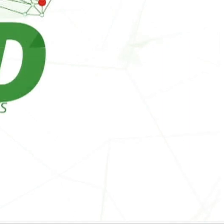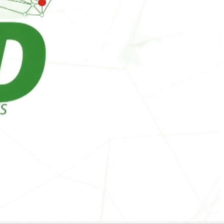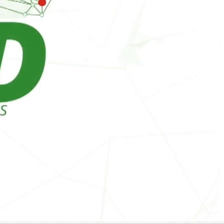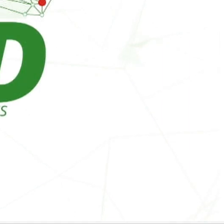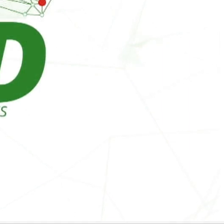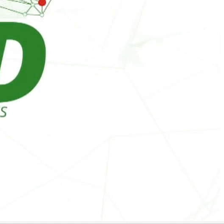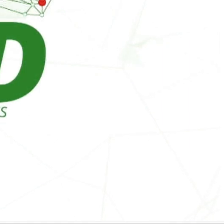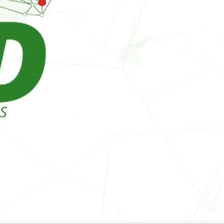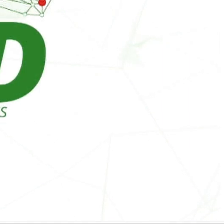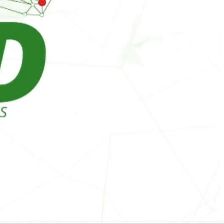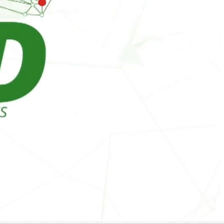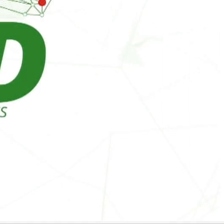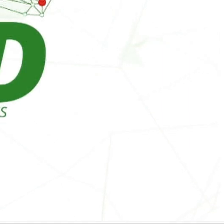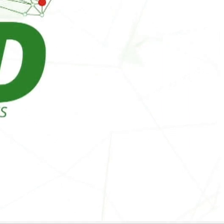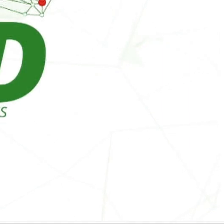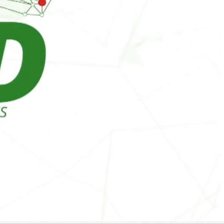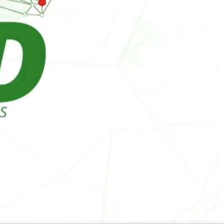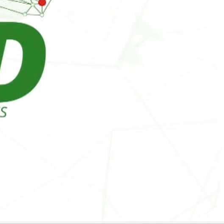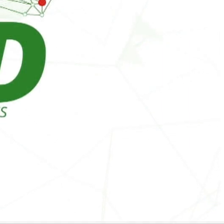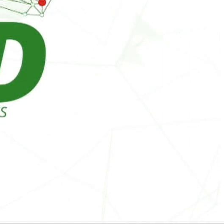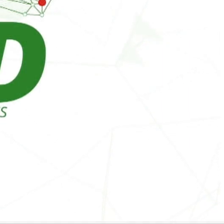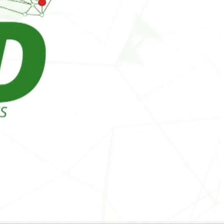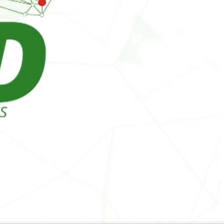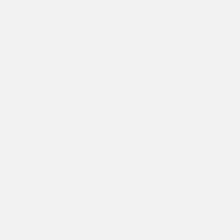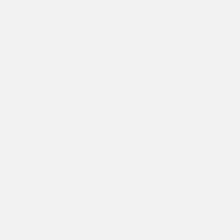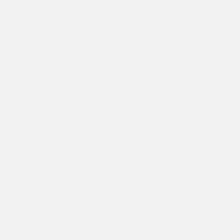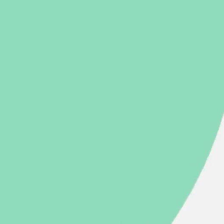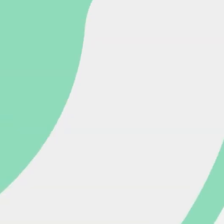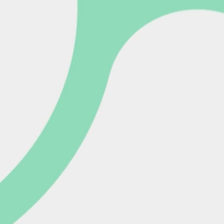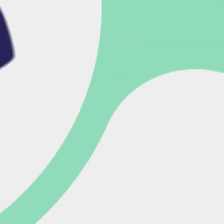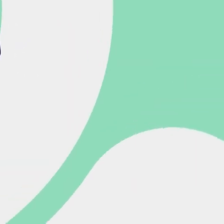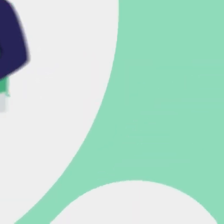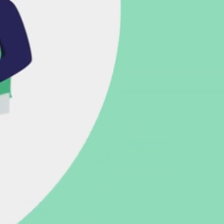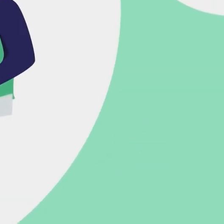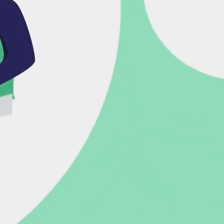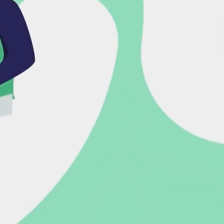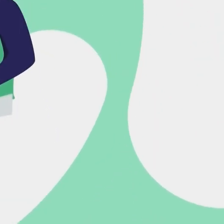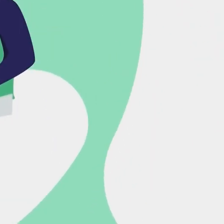Educação à distância, mudando realidades.